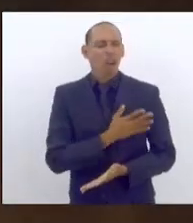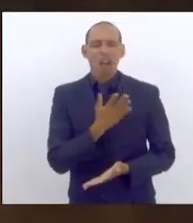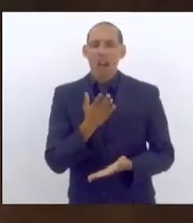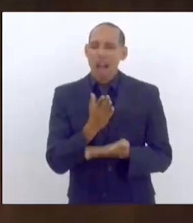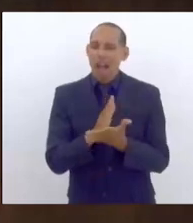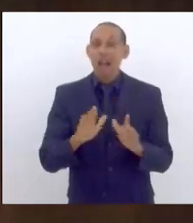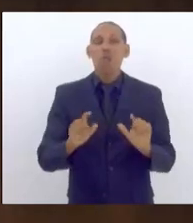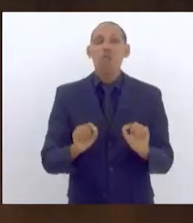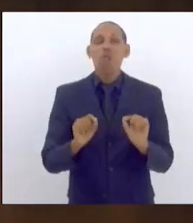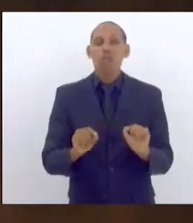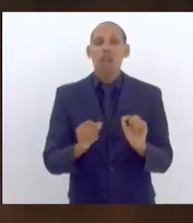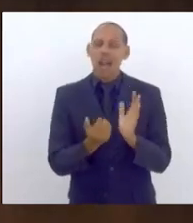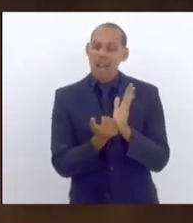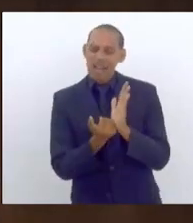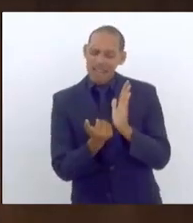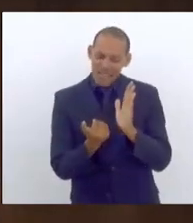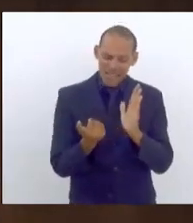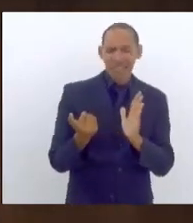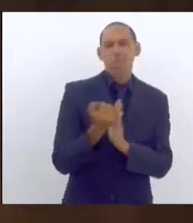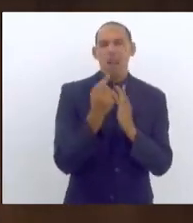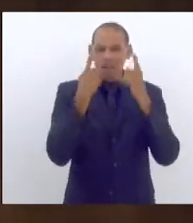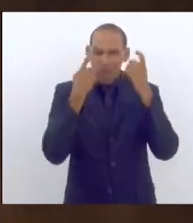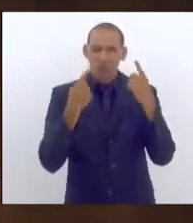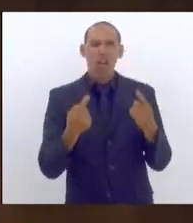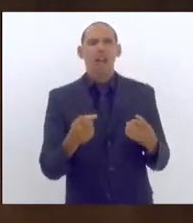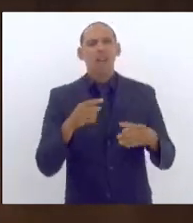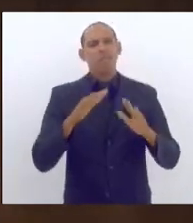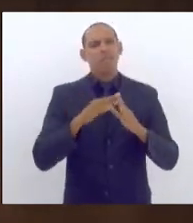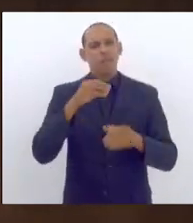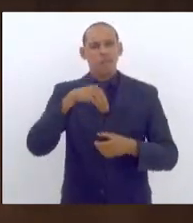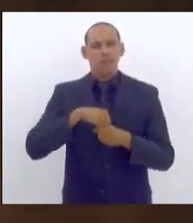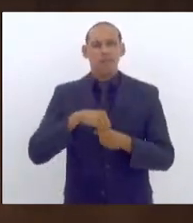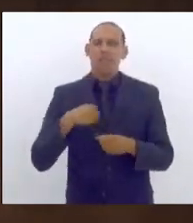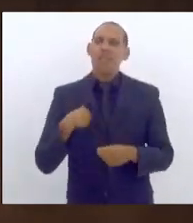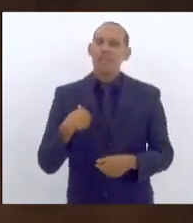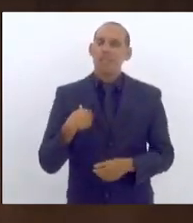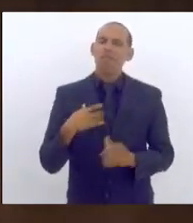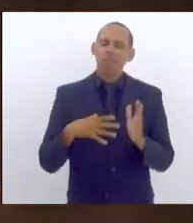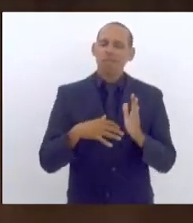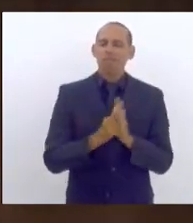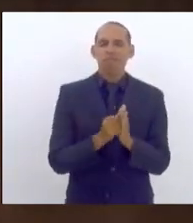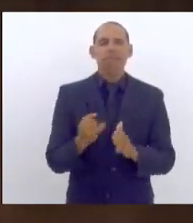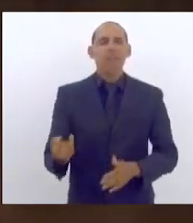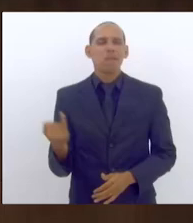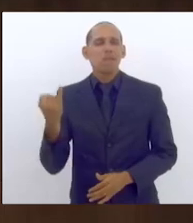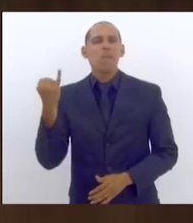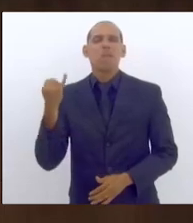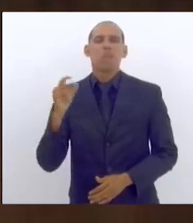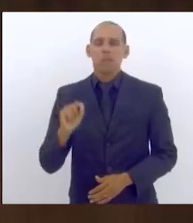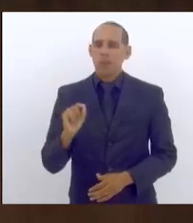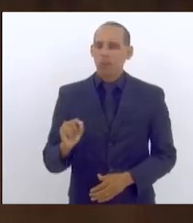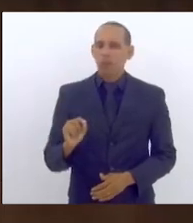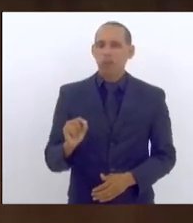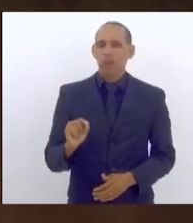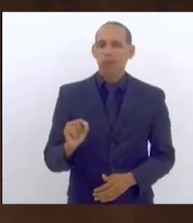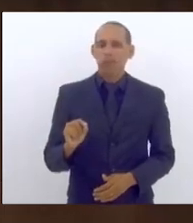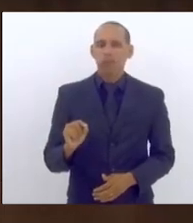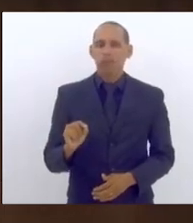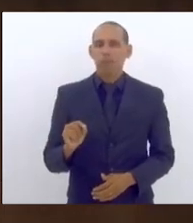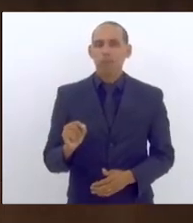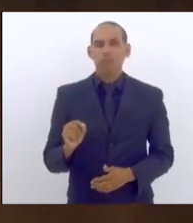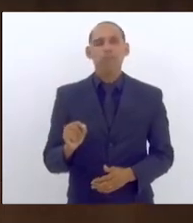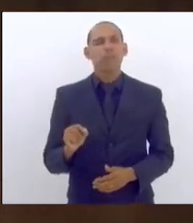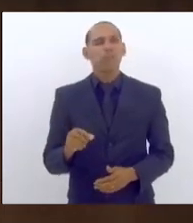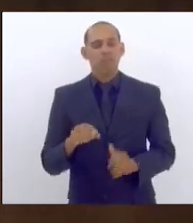o aumento sistemático das formas de violência doméstica. Queria aqui, portanto, registrar a importância do estabelecimento